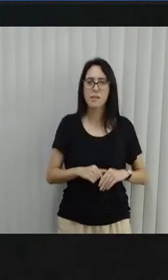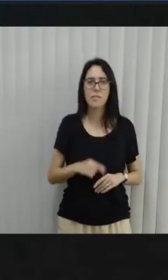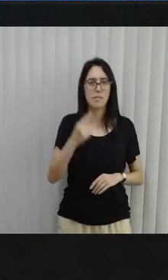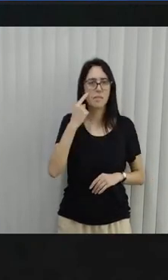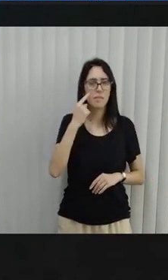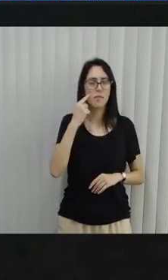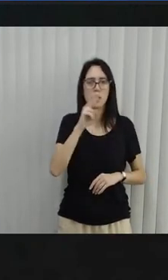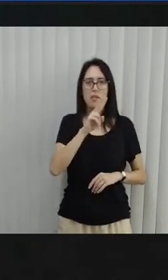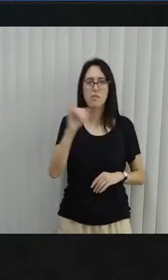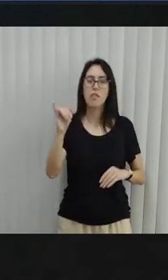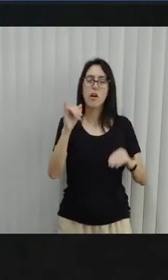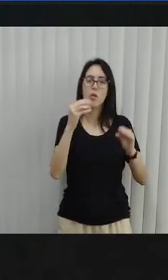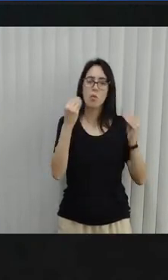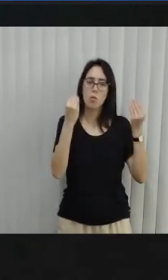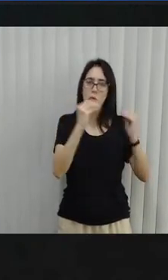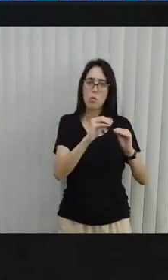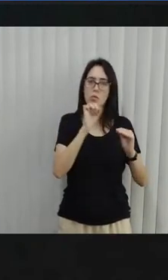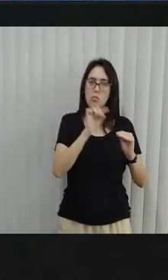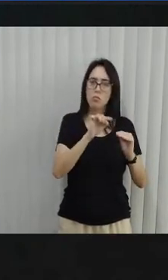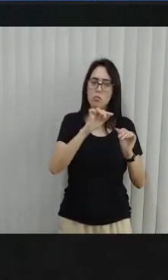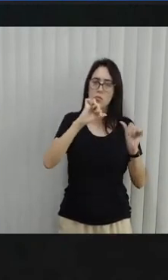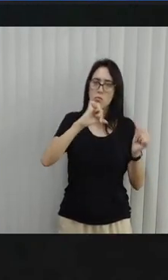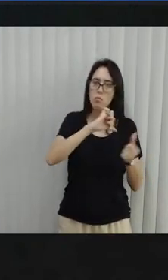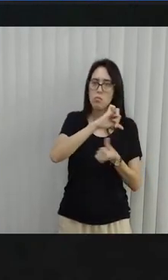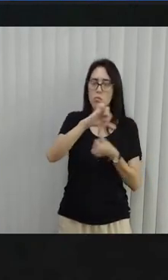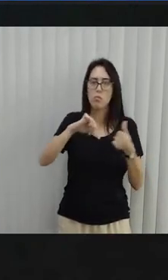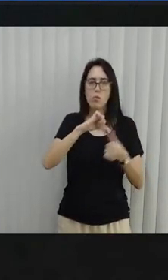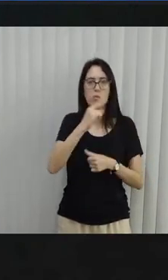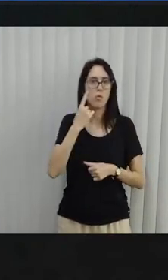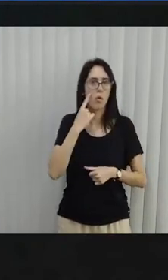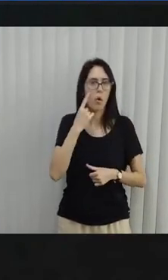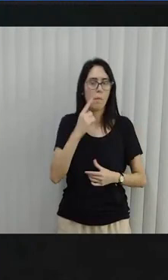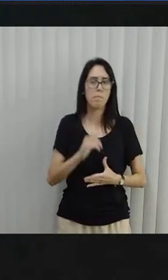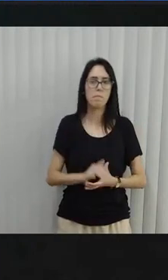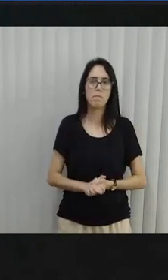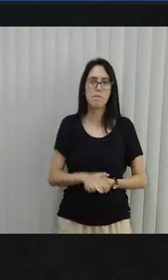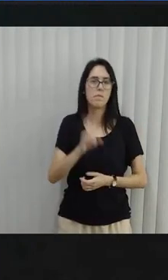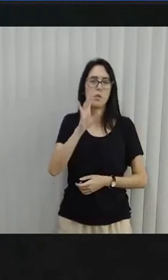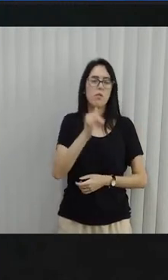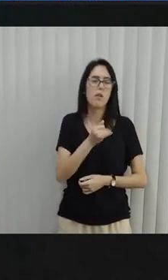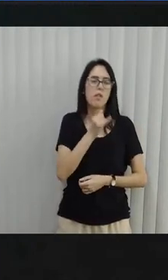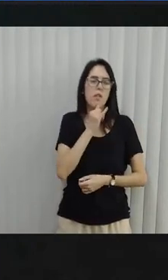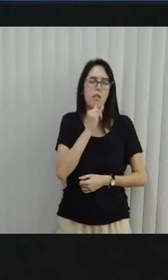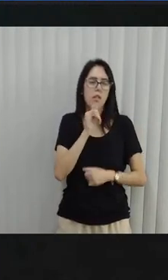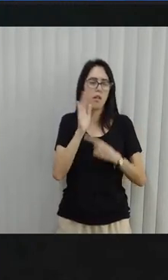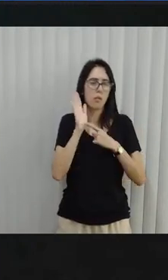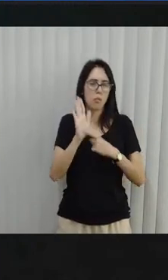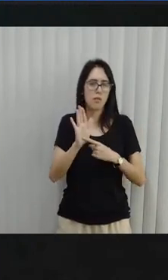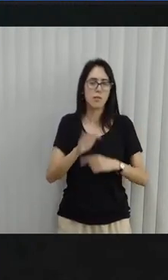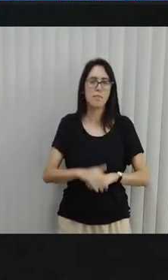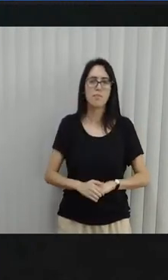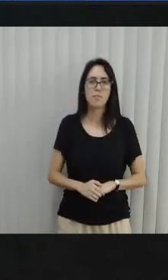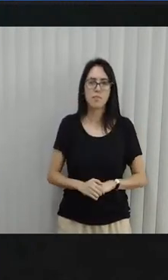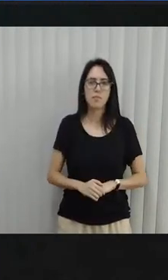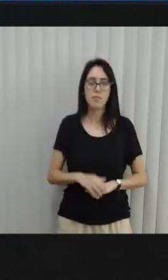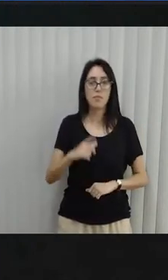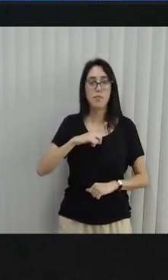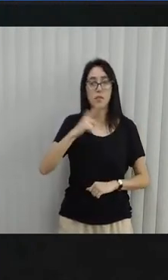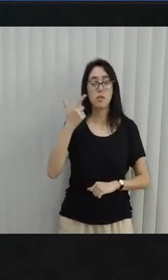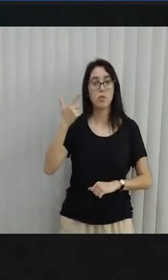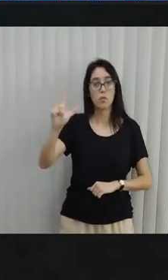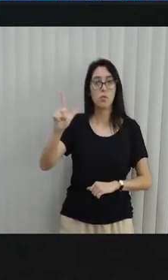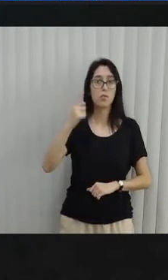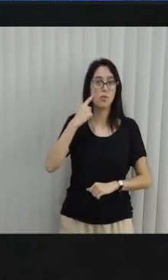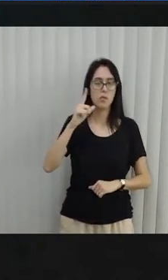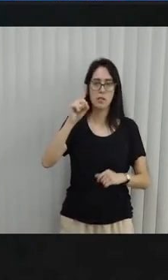aqui, vou alterar aqui esse nome para fantasia 1. E vou carregar a outra fantasia dele, que